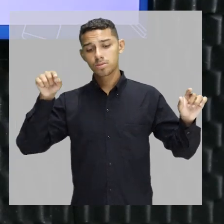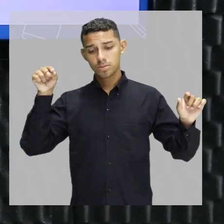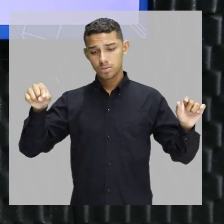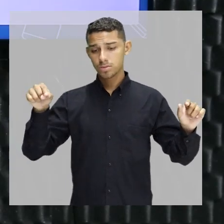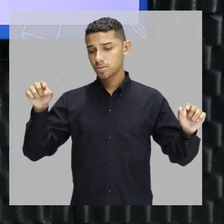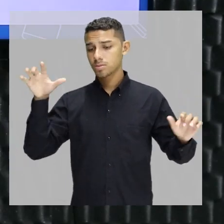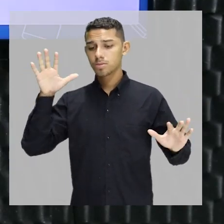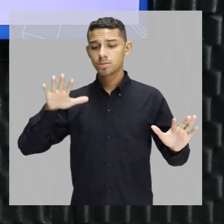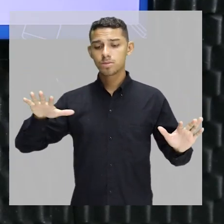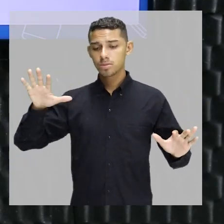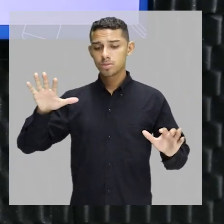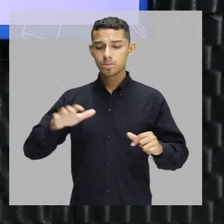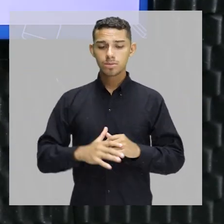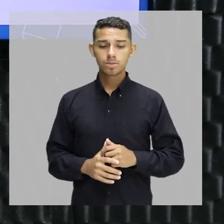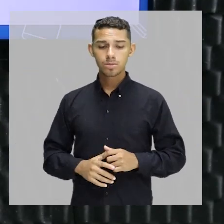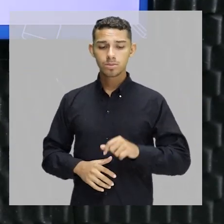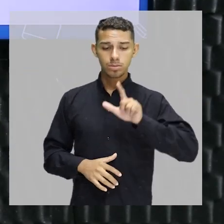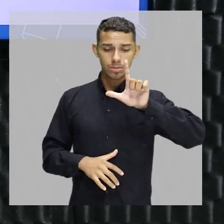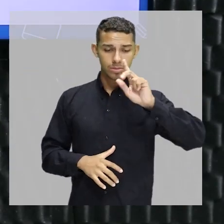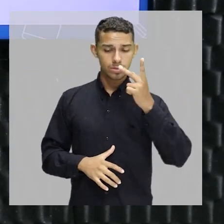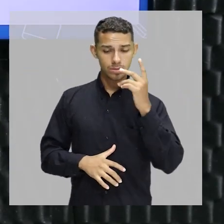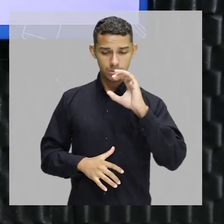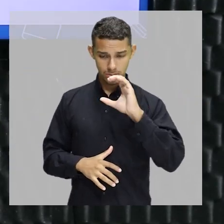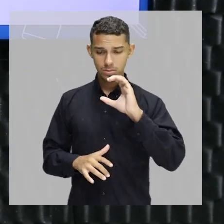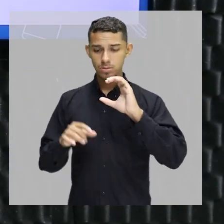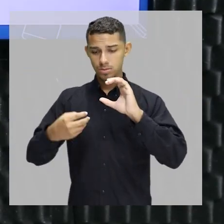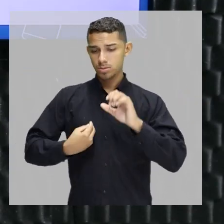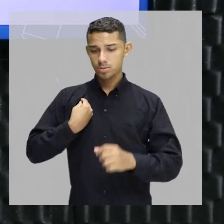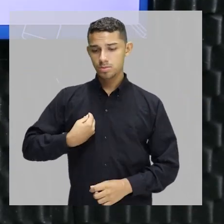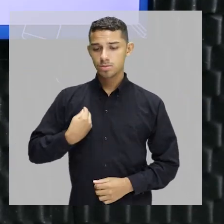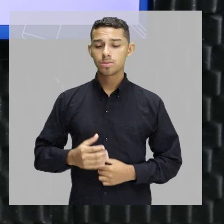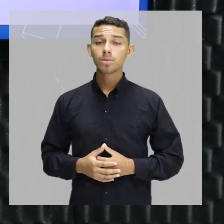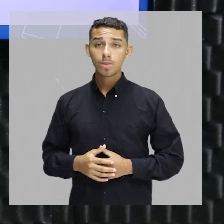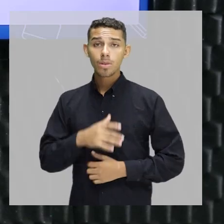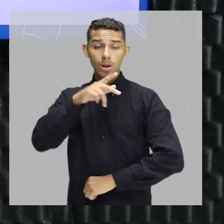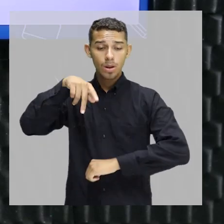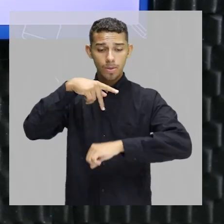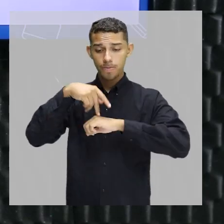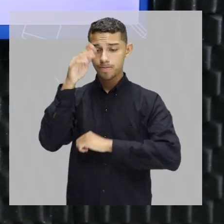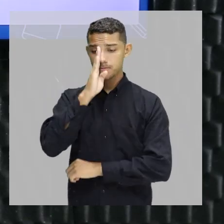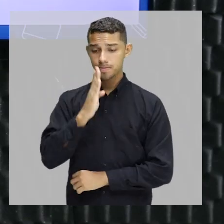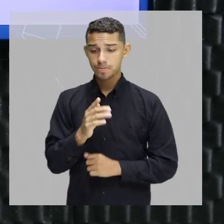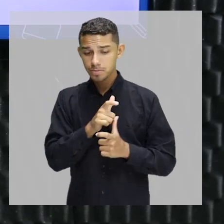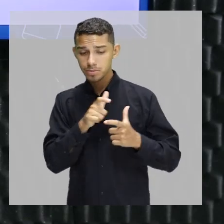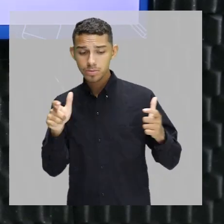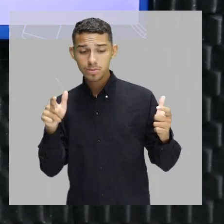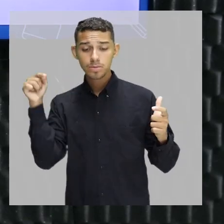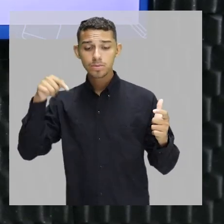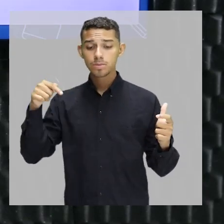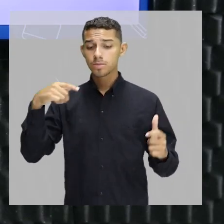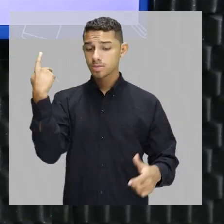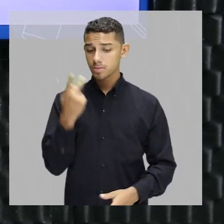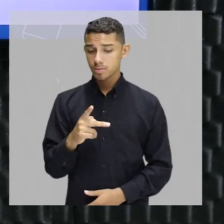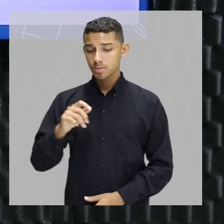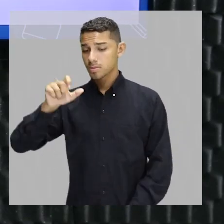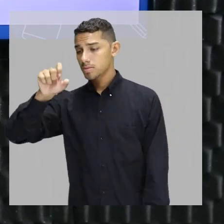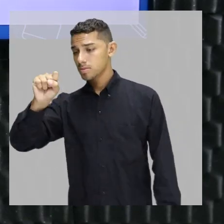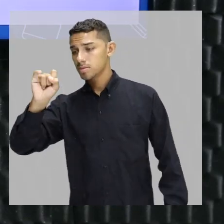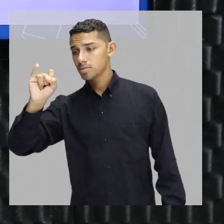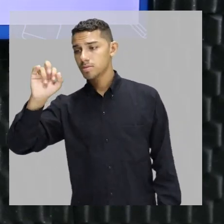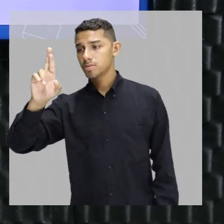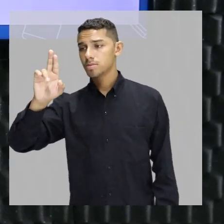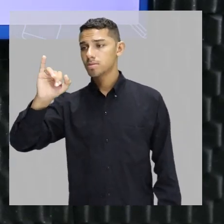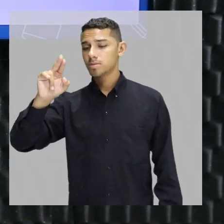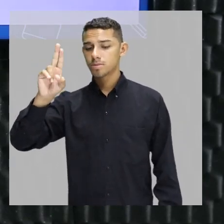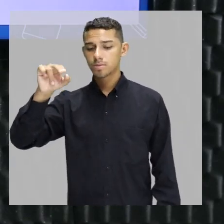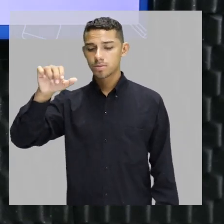fica localizado lá. Já no Brasil, o maior acelerador de partículas é o Sirius, tá, ok? Que está sob cuidado do